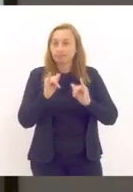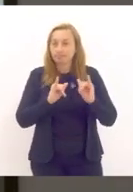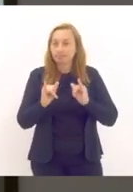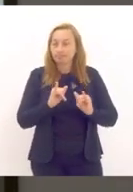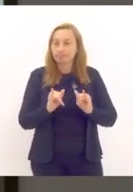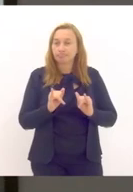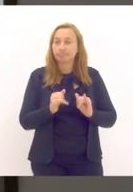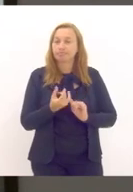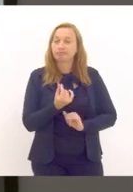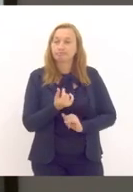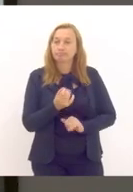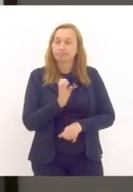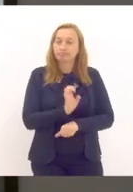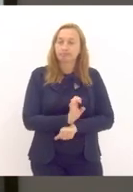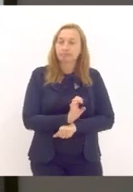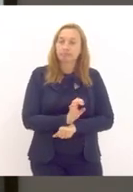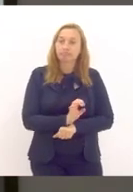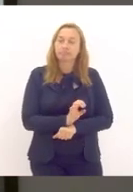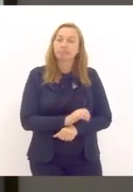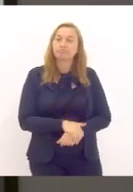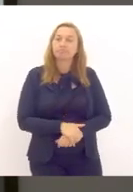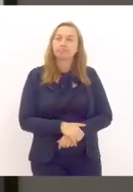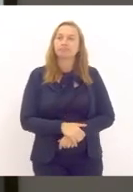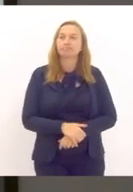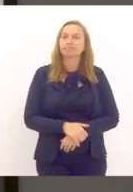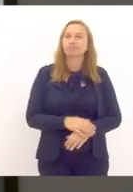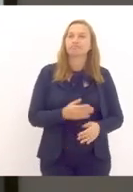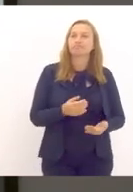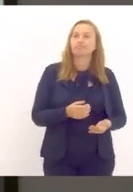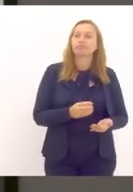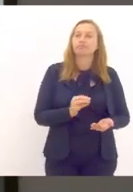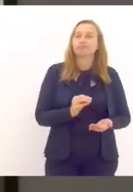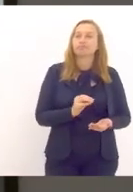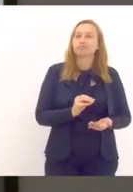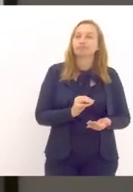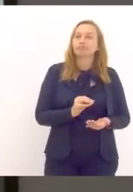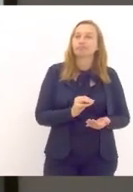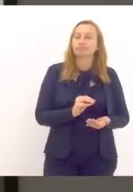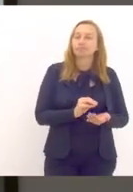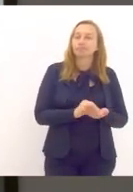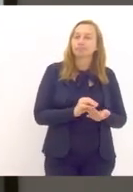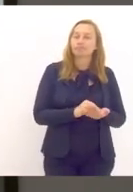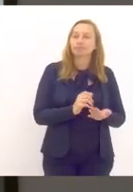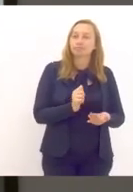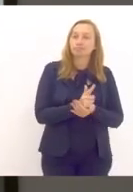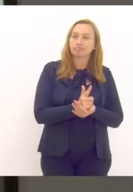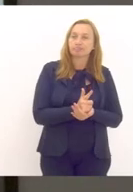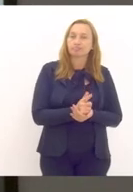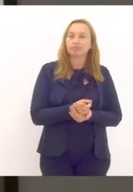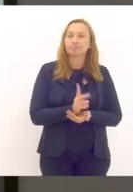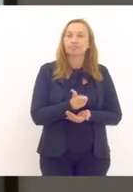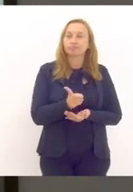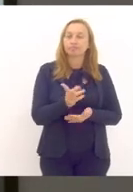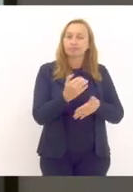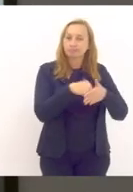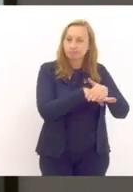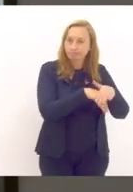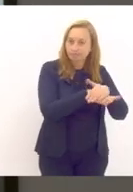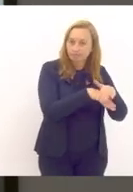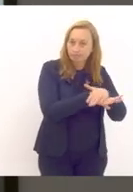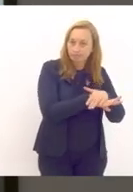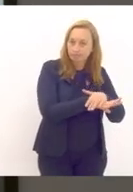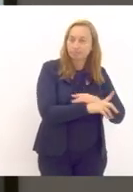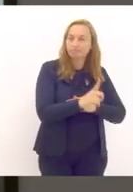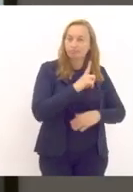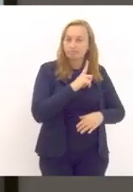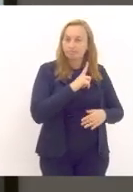Estado, está na redução do estoque de resto a pagar. Ou seja, a gente tem que ter sempre em mente que todo final de ano eu tenho resto